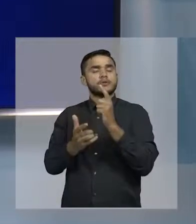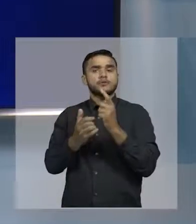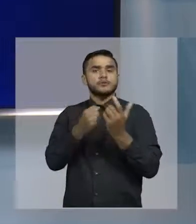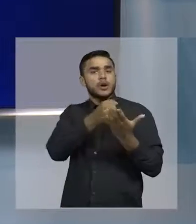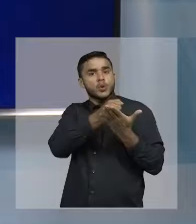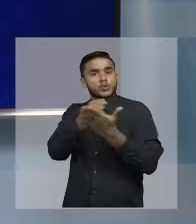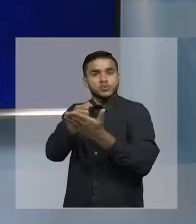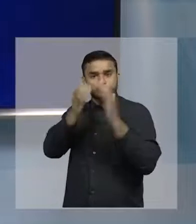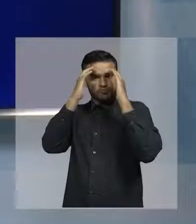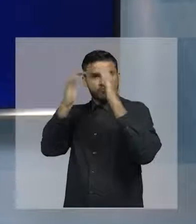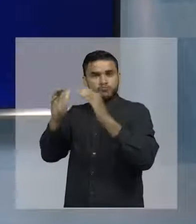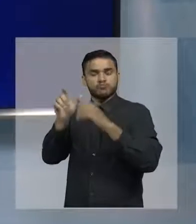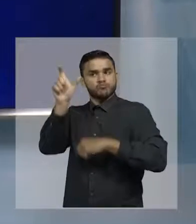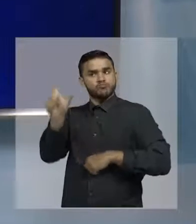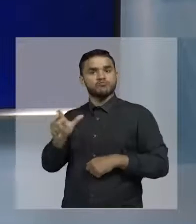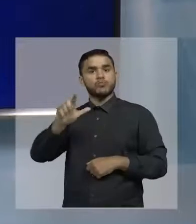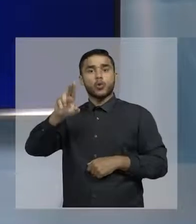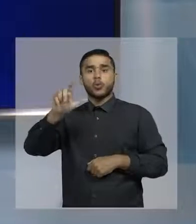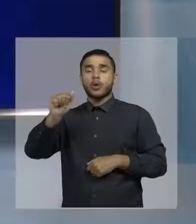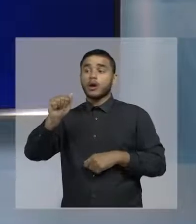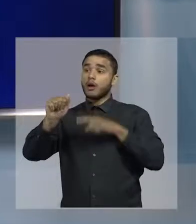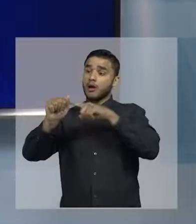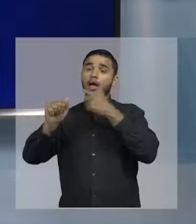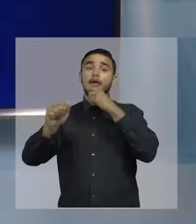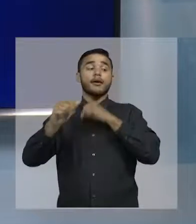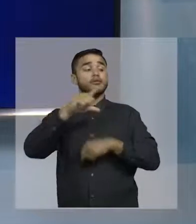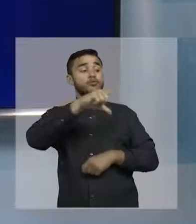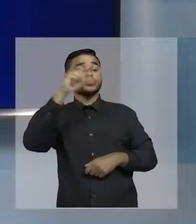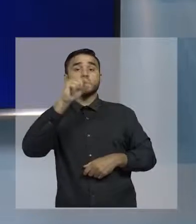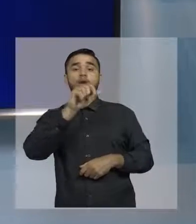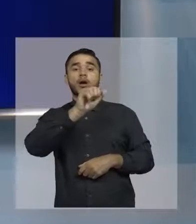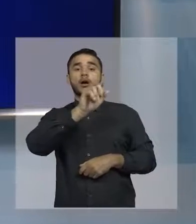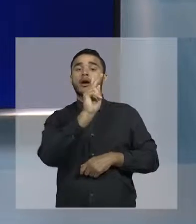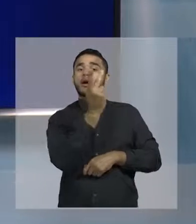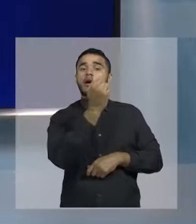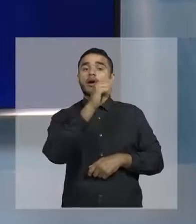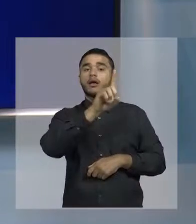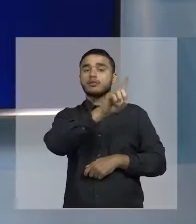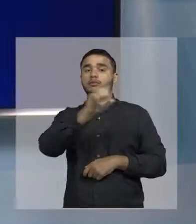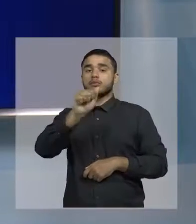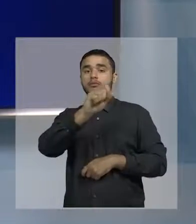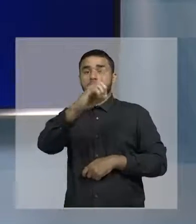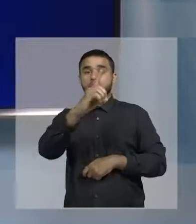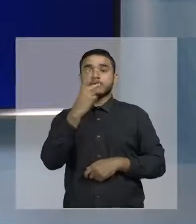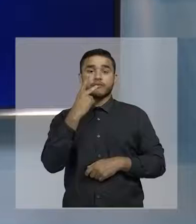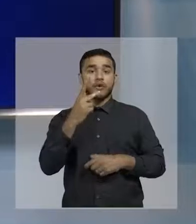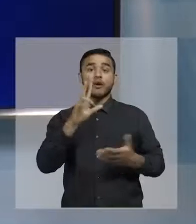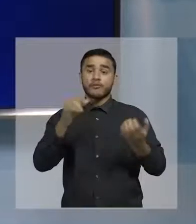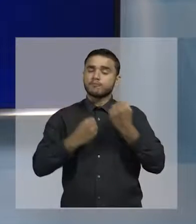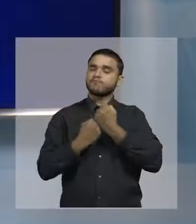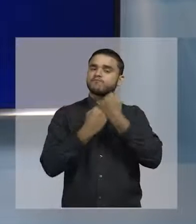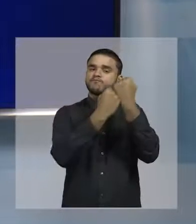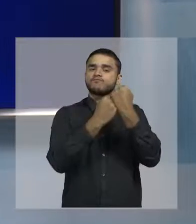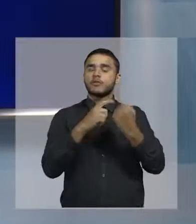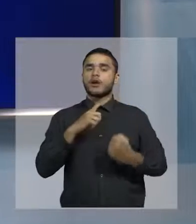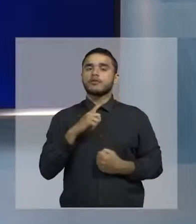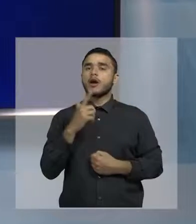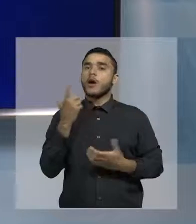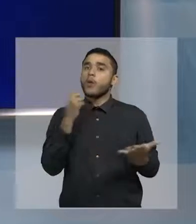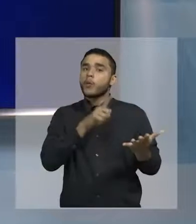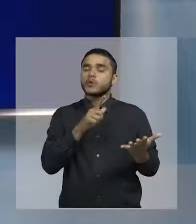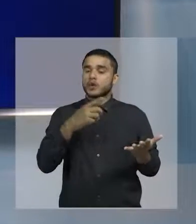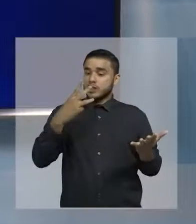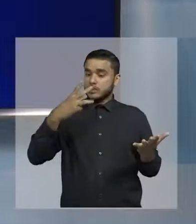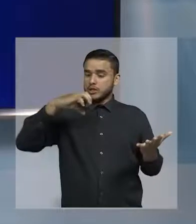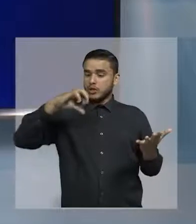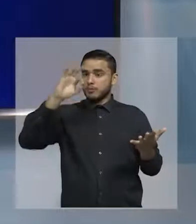o candidato Haddad, que sairia da vice para ser o cabeça de chapa, levaria o partido, mais uma vez, à polarização